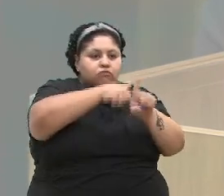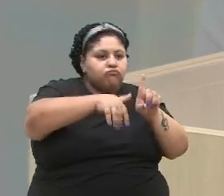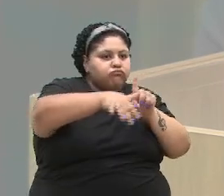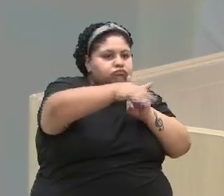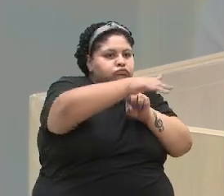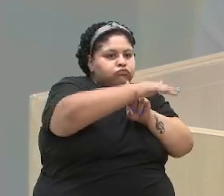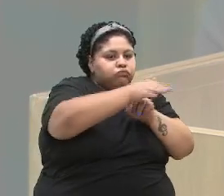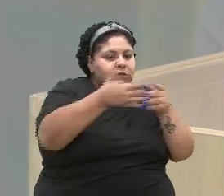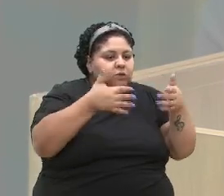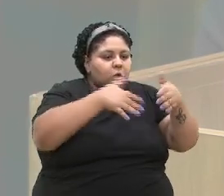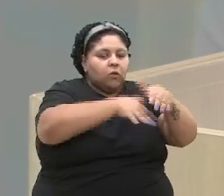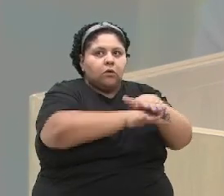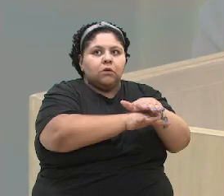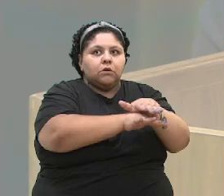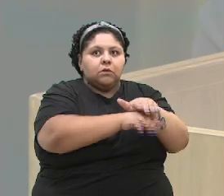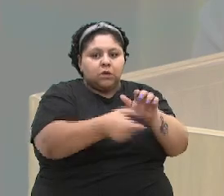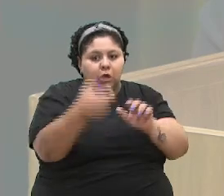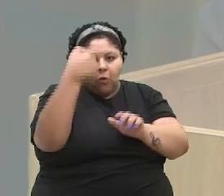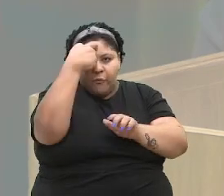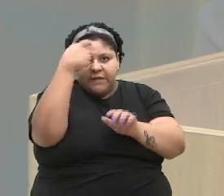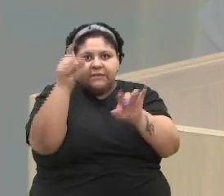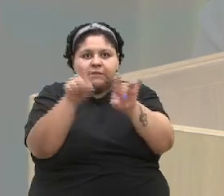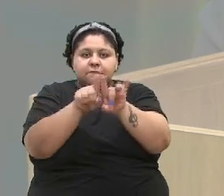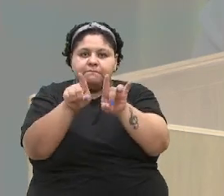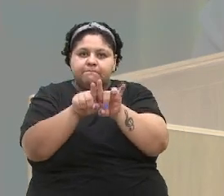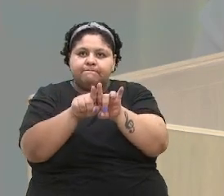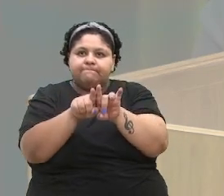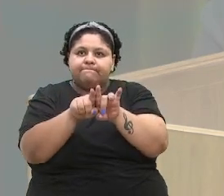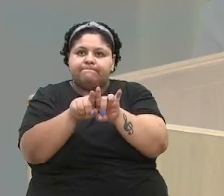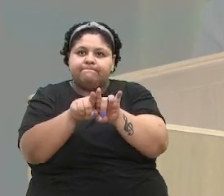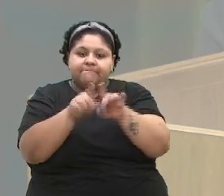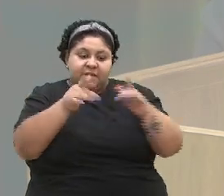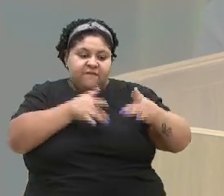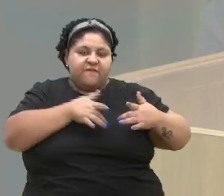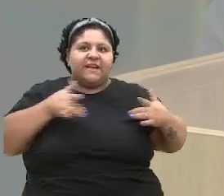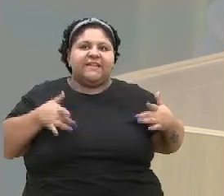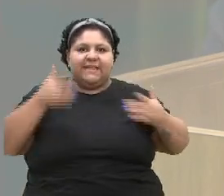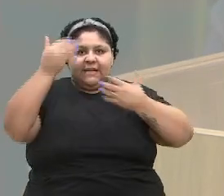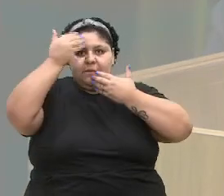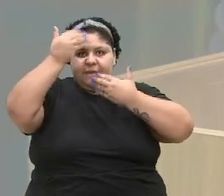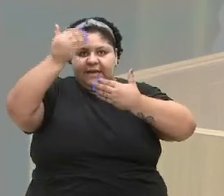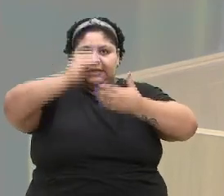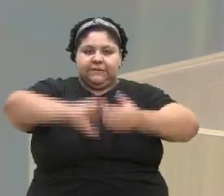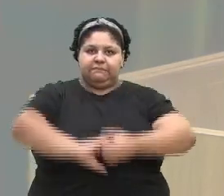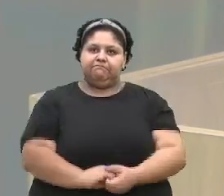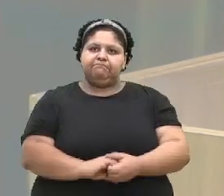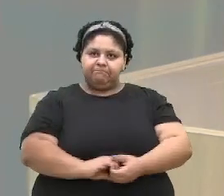inclusiva e compreensiva e fraterna. Muito obrigada.